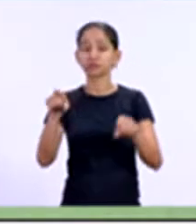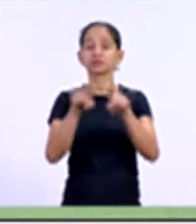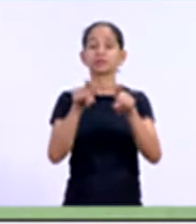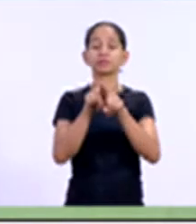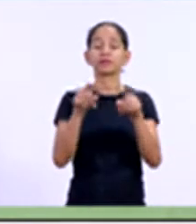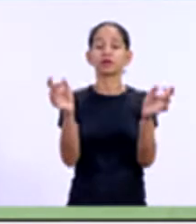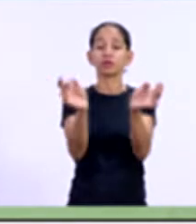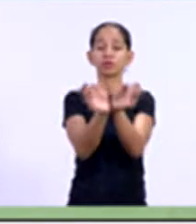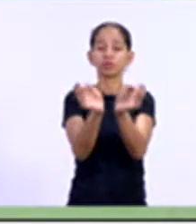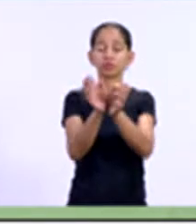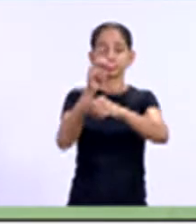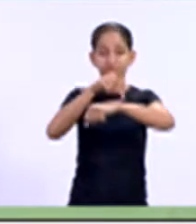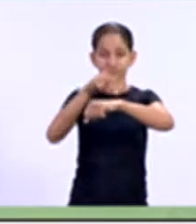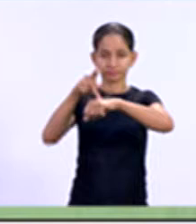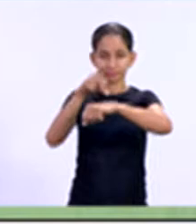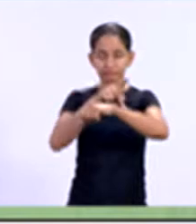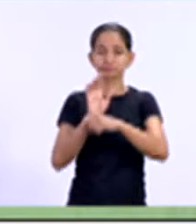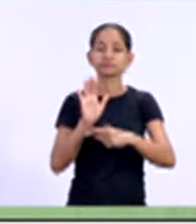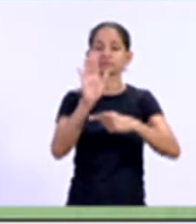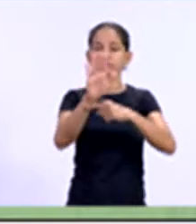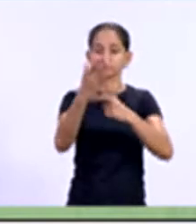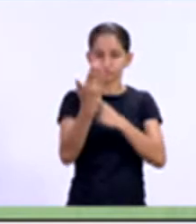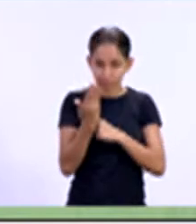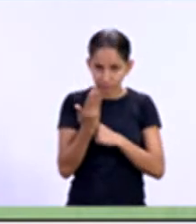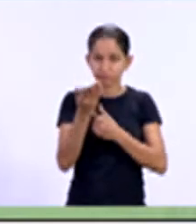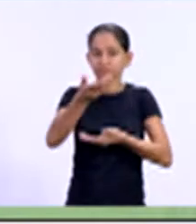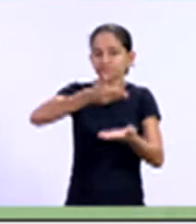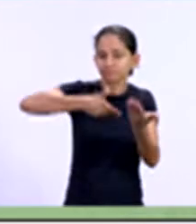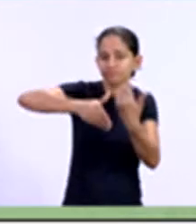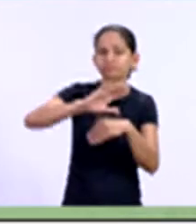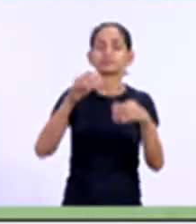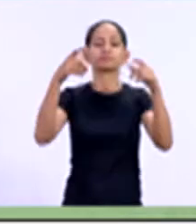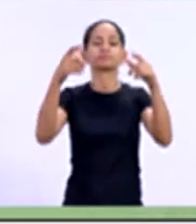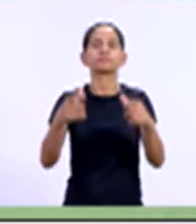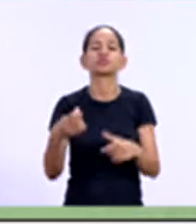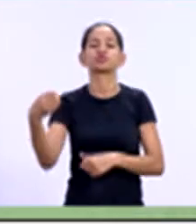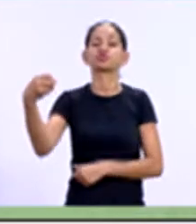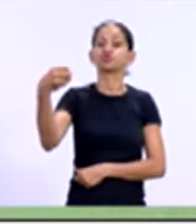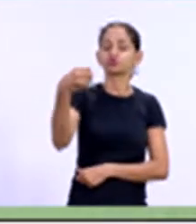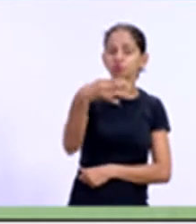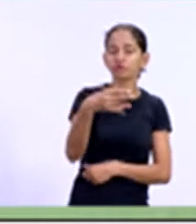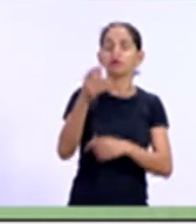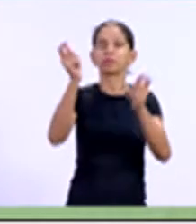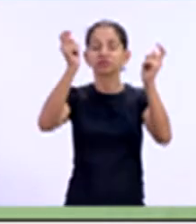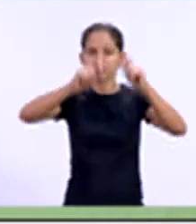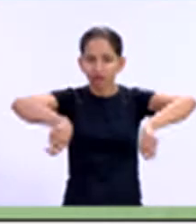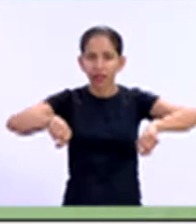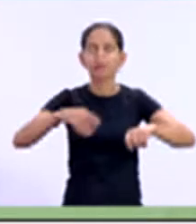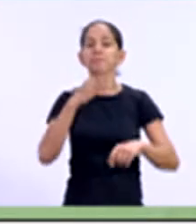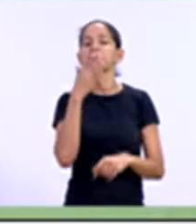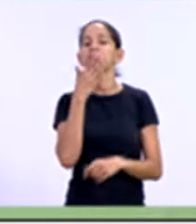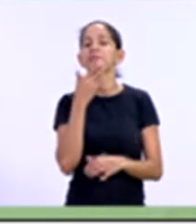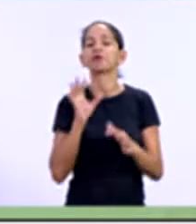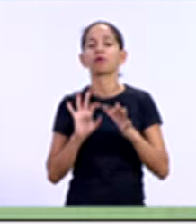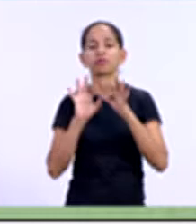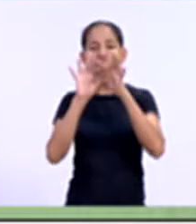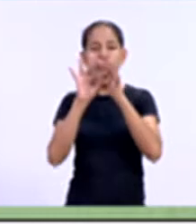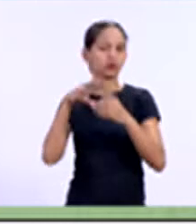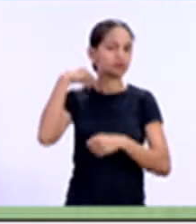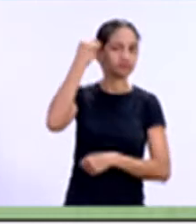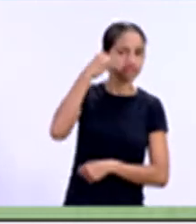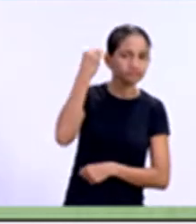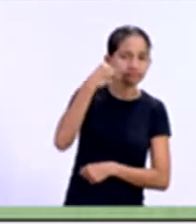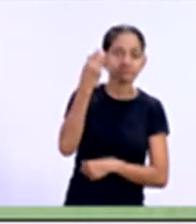gestores. É um ambiente novo que possibilita melhorar a